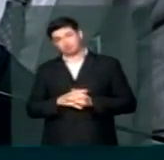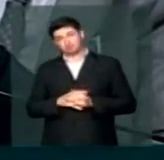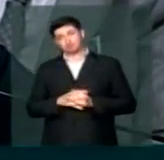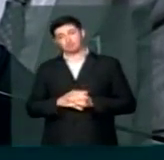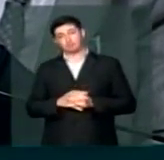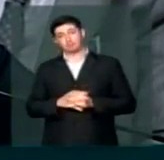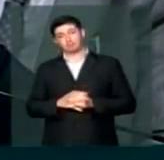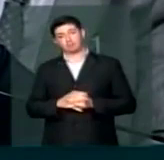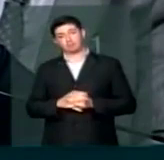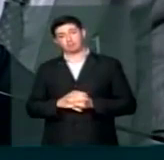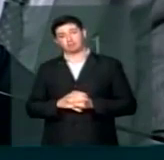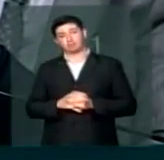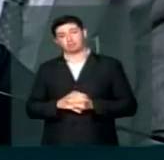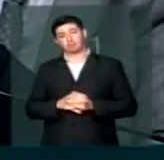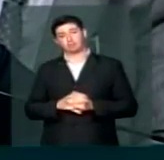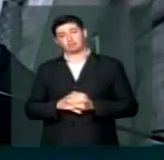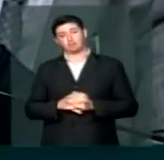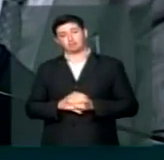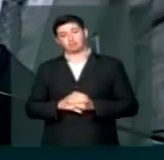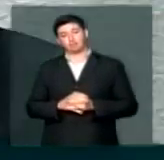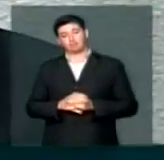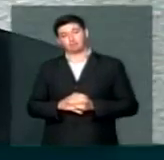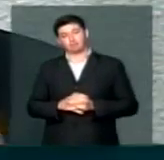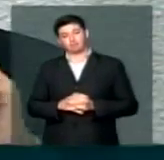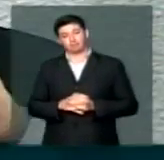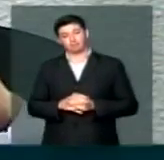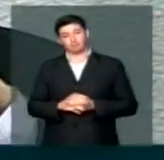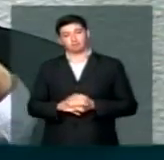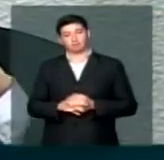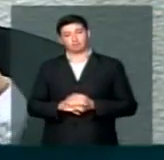do parecer jurídico?